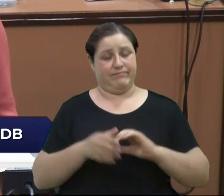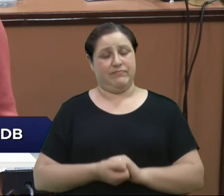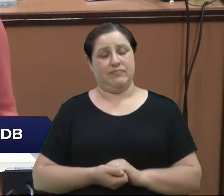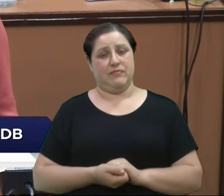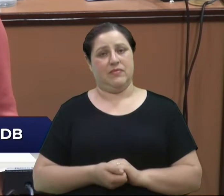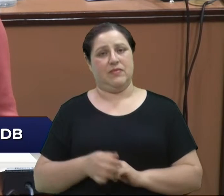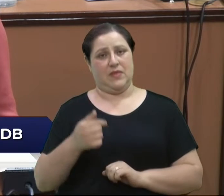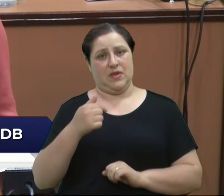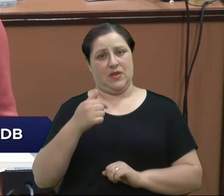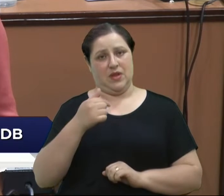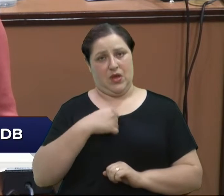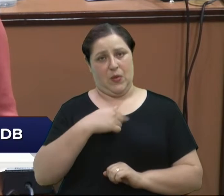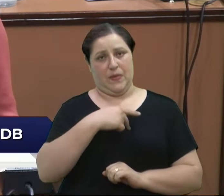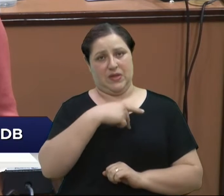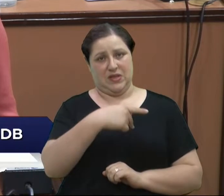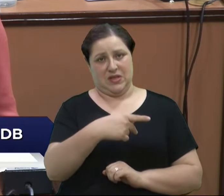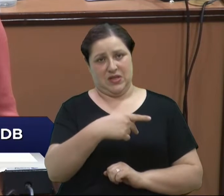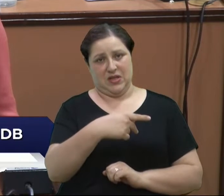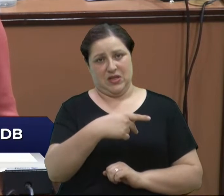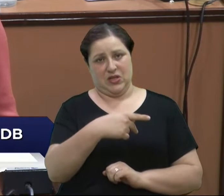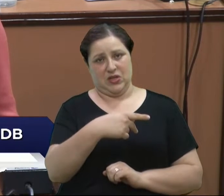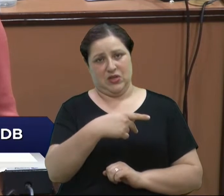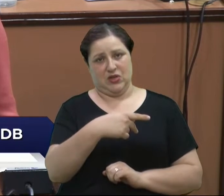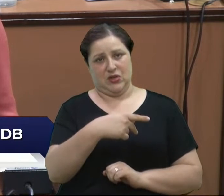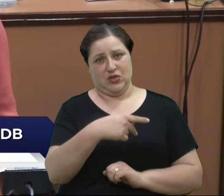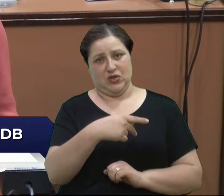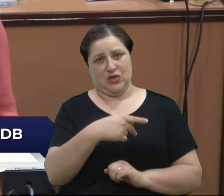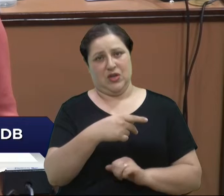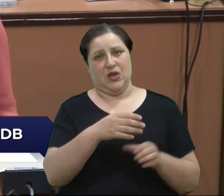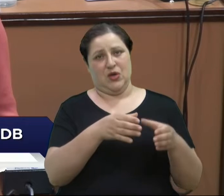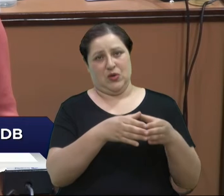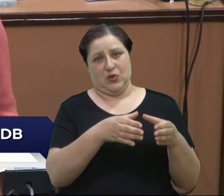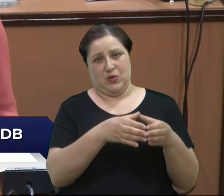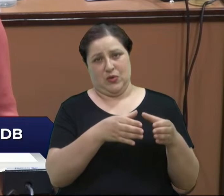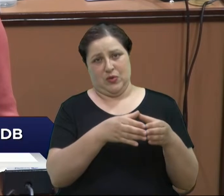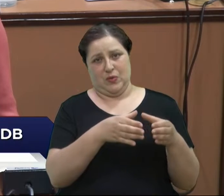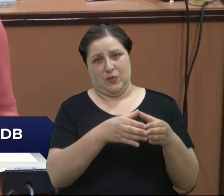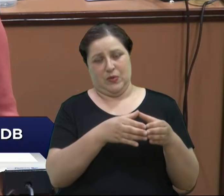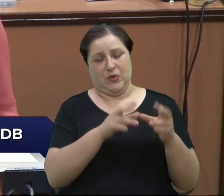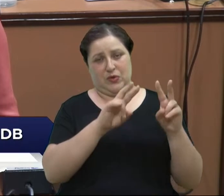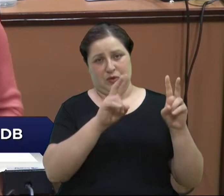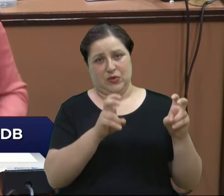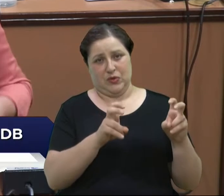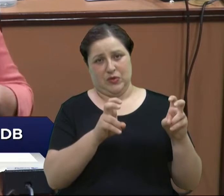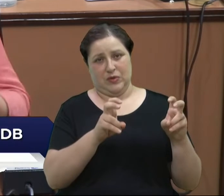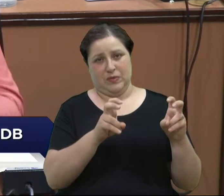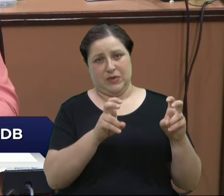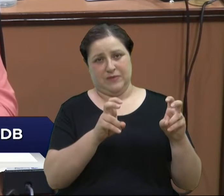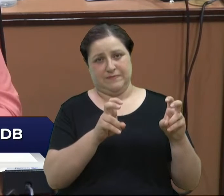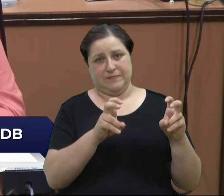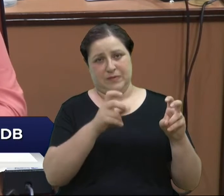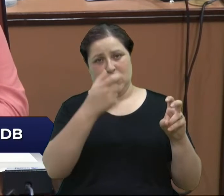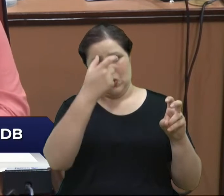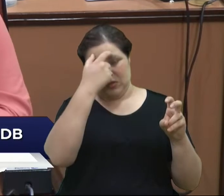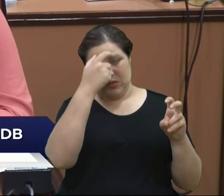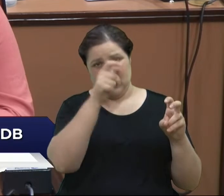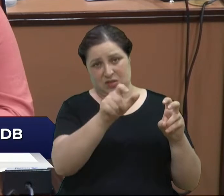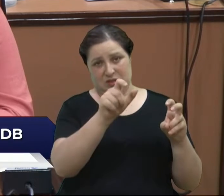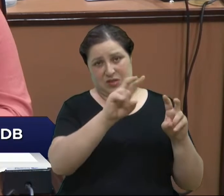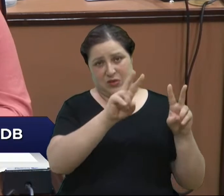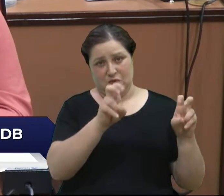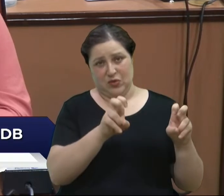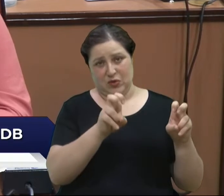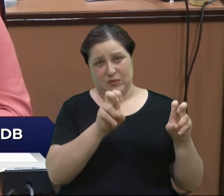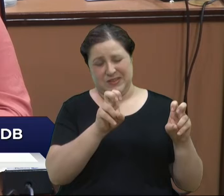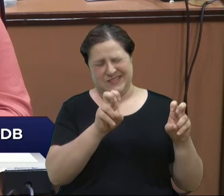enquanto presidente da Frente Parlamentar em Defesa dos Direitos e da Conscientização sobre Transtorno do Espectro Autista, eu não poderia deixar